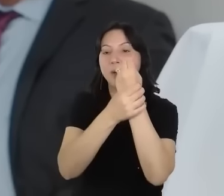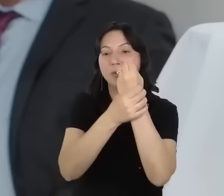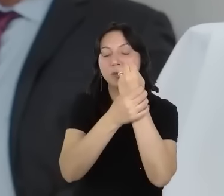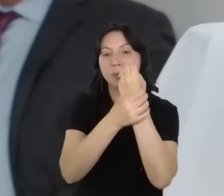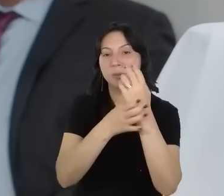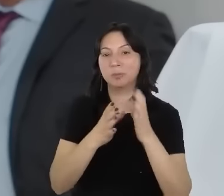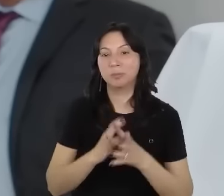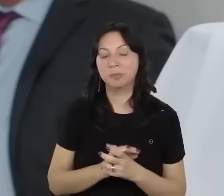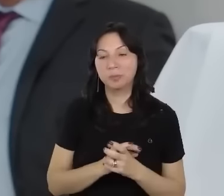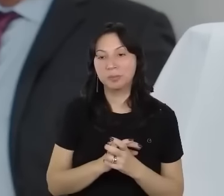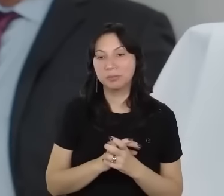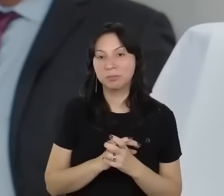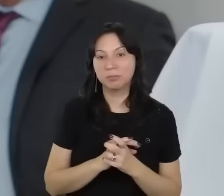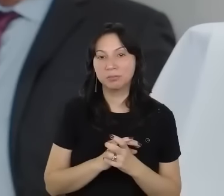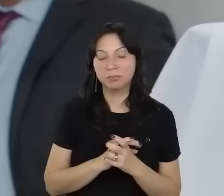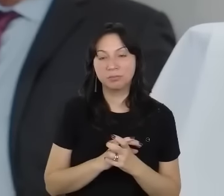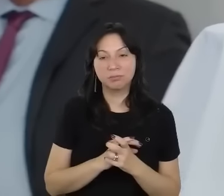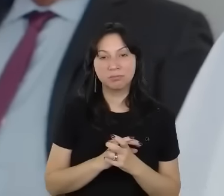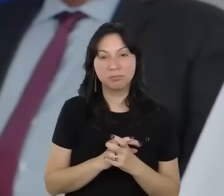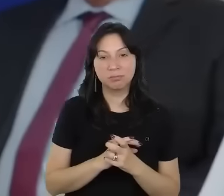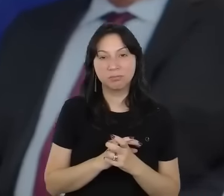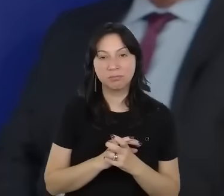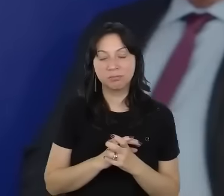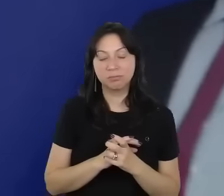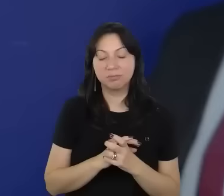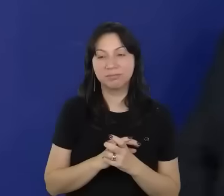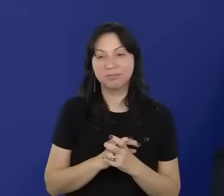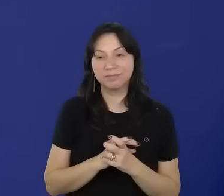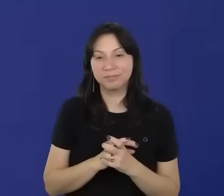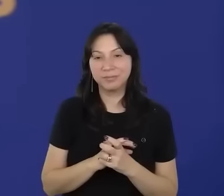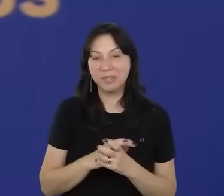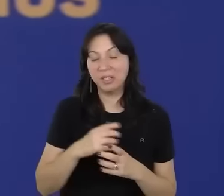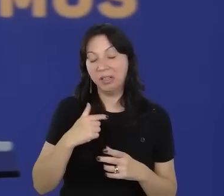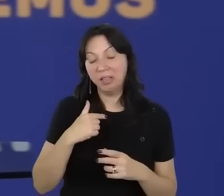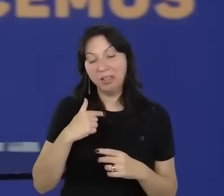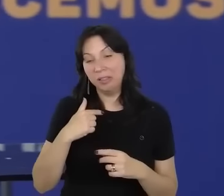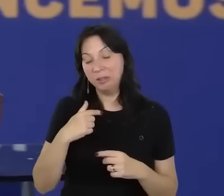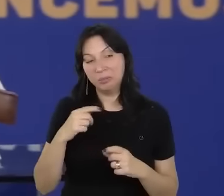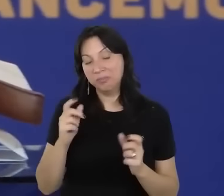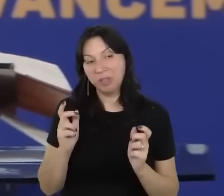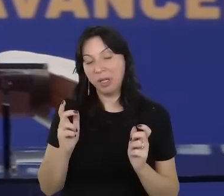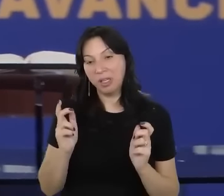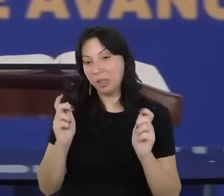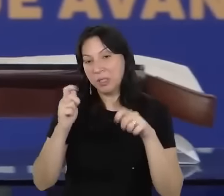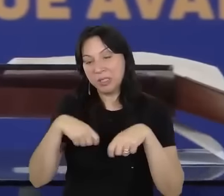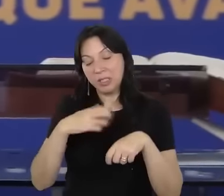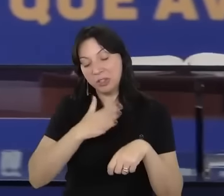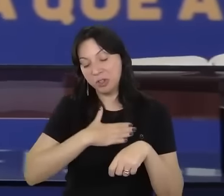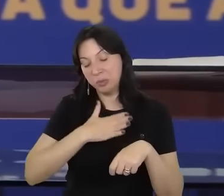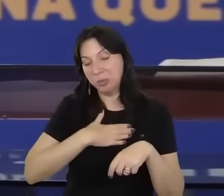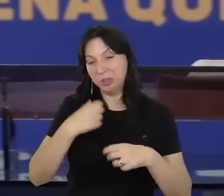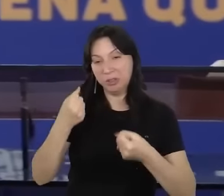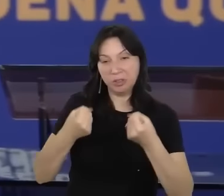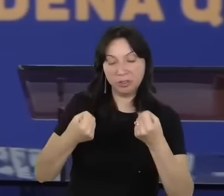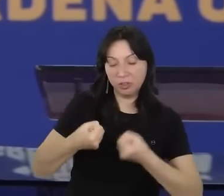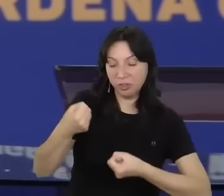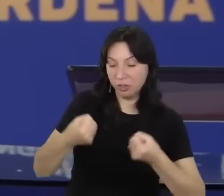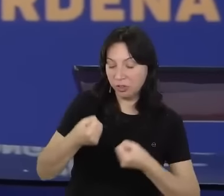senhor não era minha habilidade dirigir que até hoje eu não tenho tanta não era que o carro era